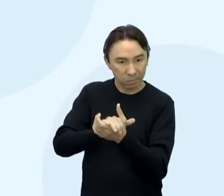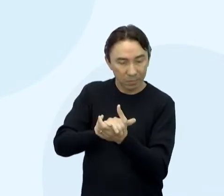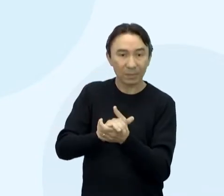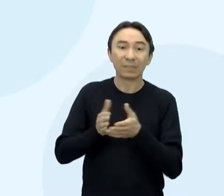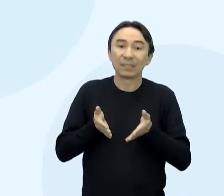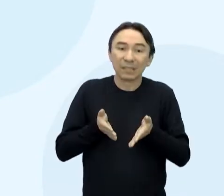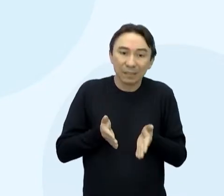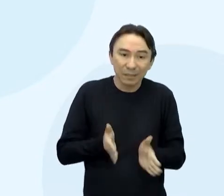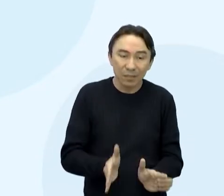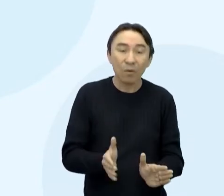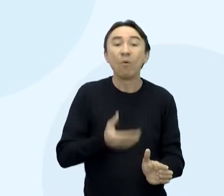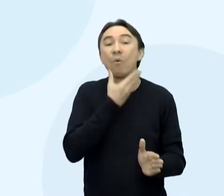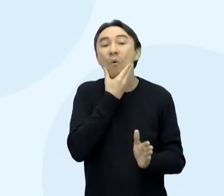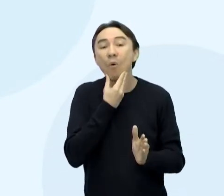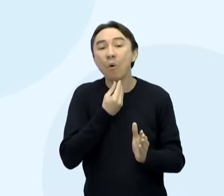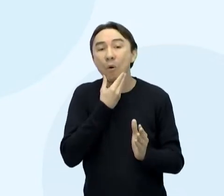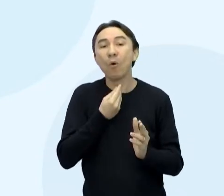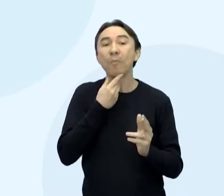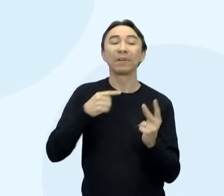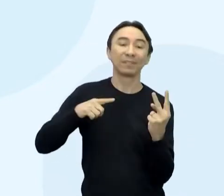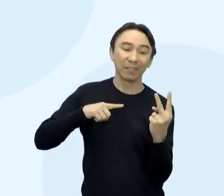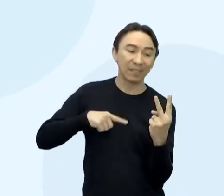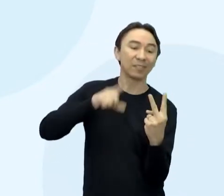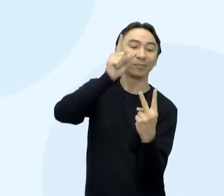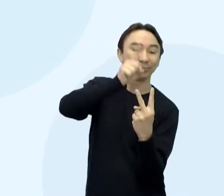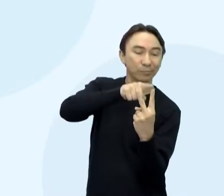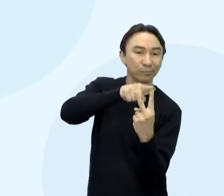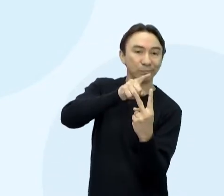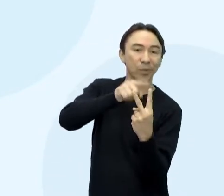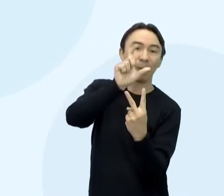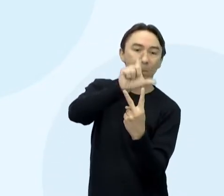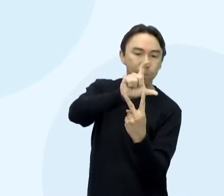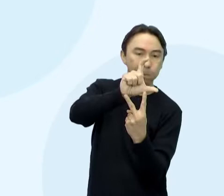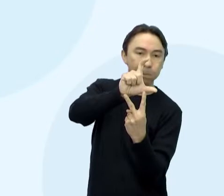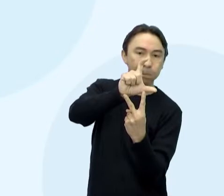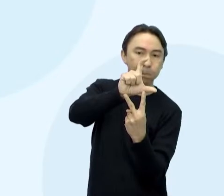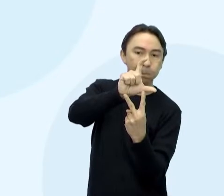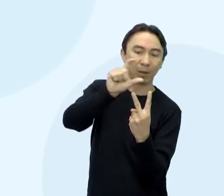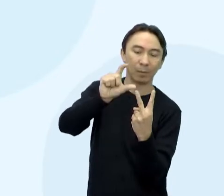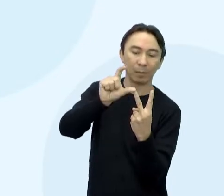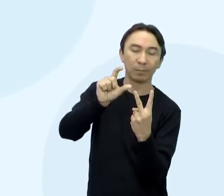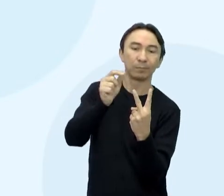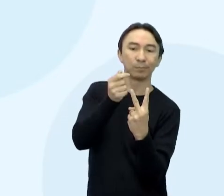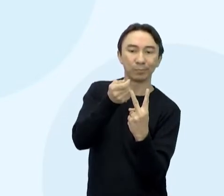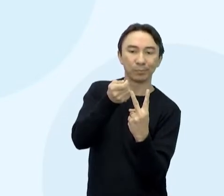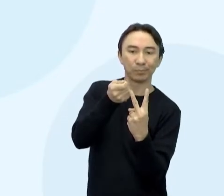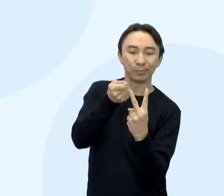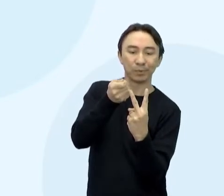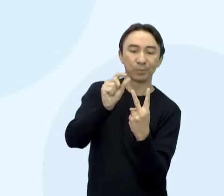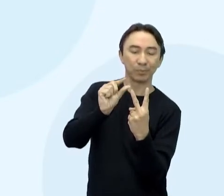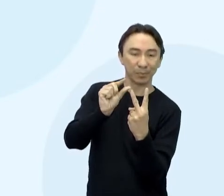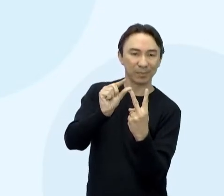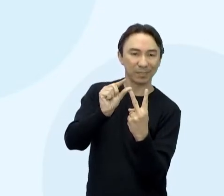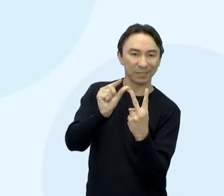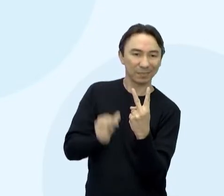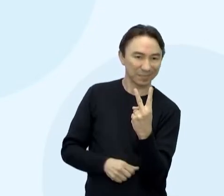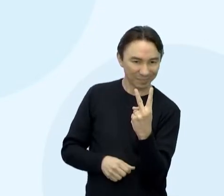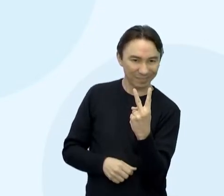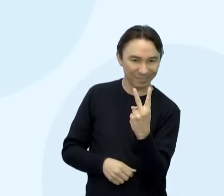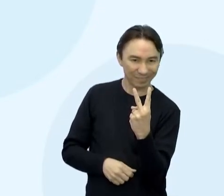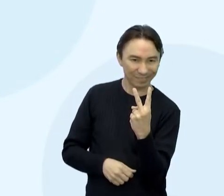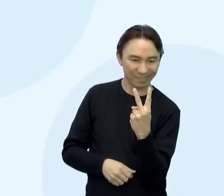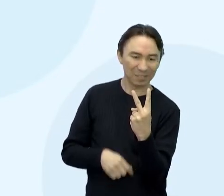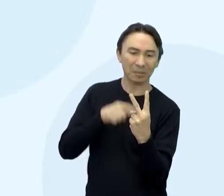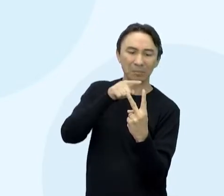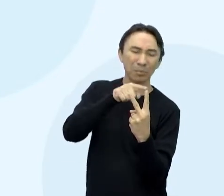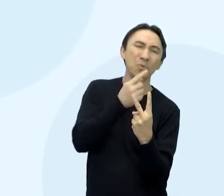que apresenta o prognatismo. Isso porque ele apresenta apenas um gene dominante. Muitos de vocês